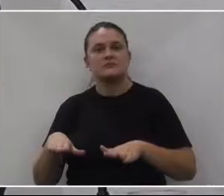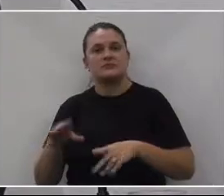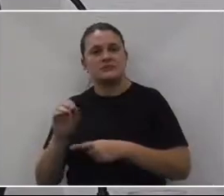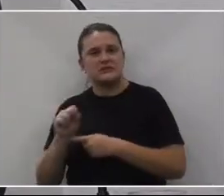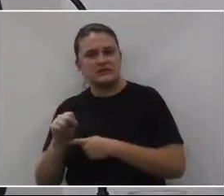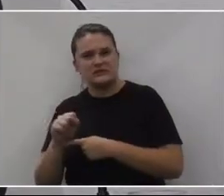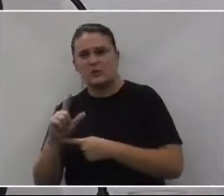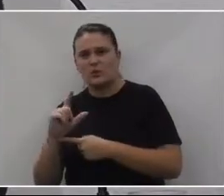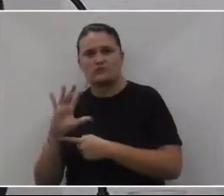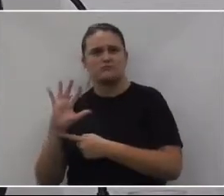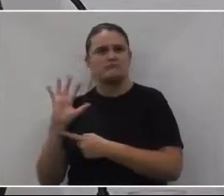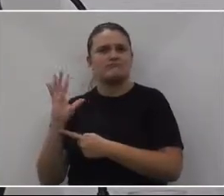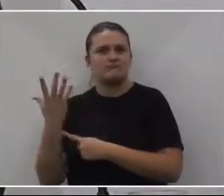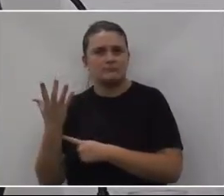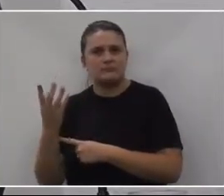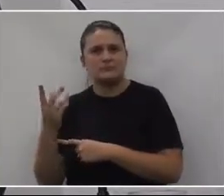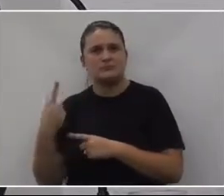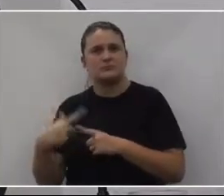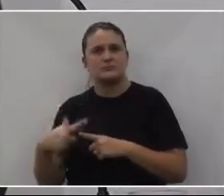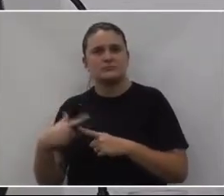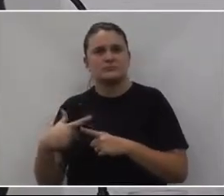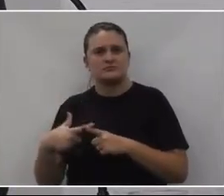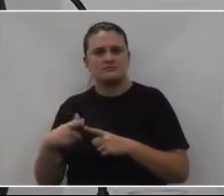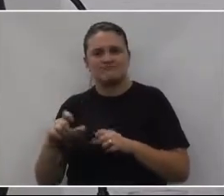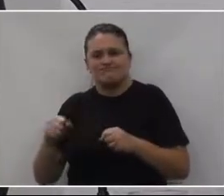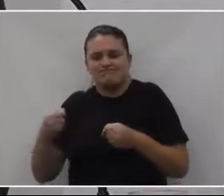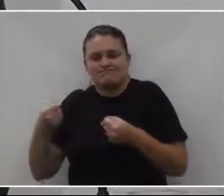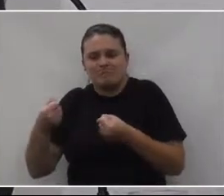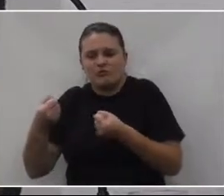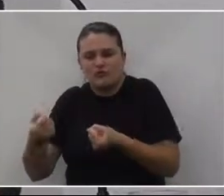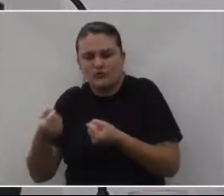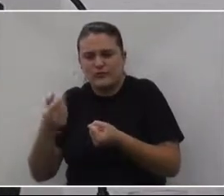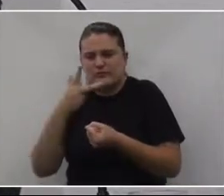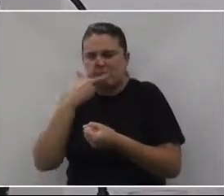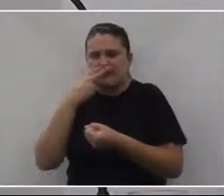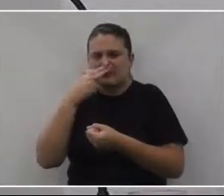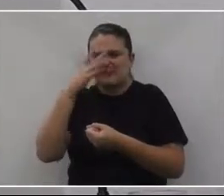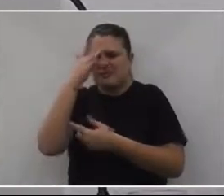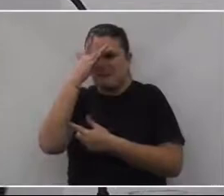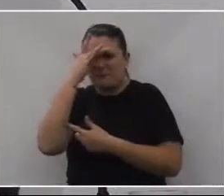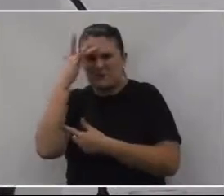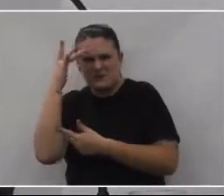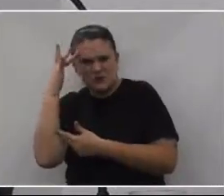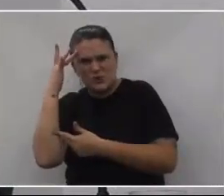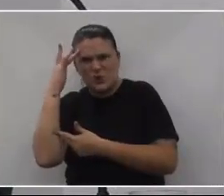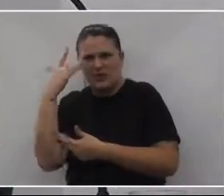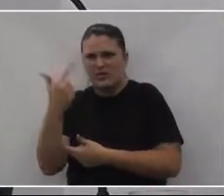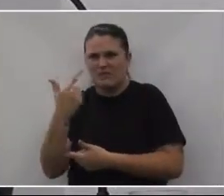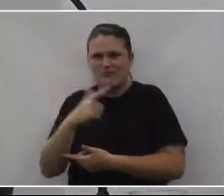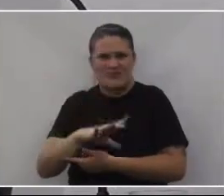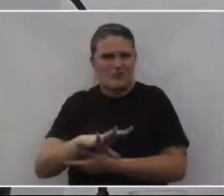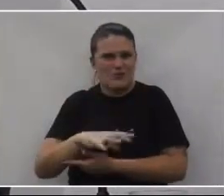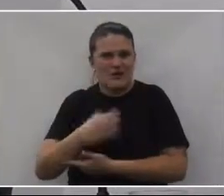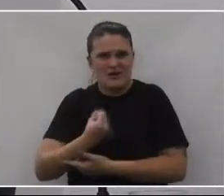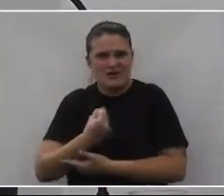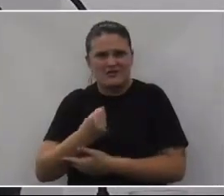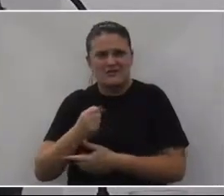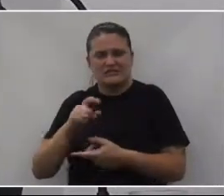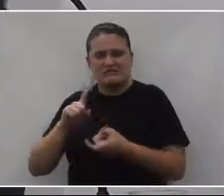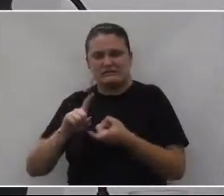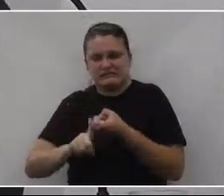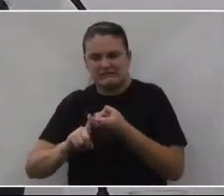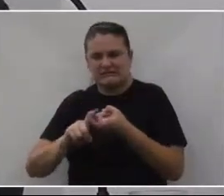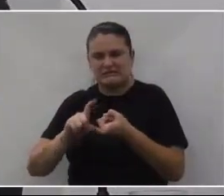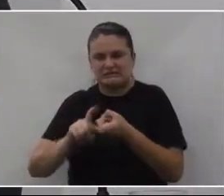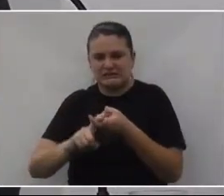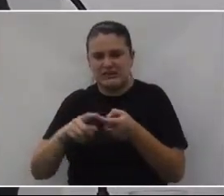sim, não aconteceu por forças ocultas ou pessoas covardes que atravancam e atrapalham